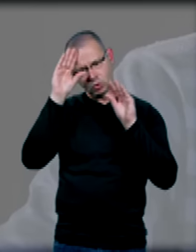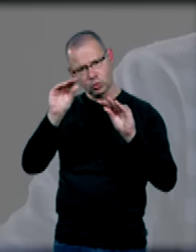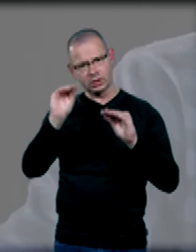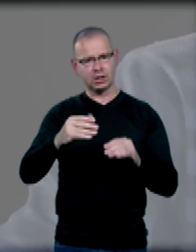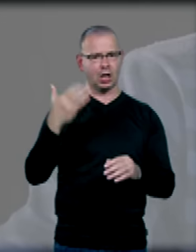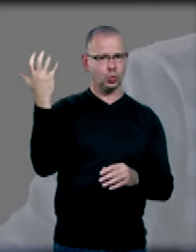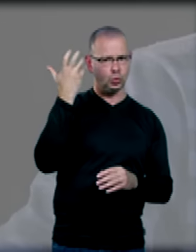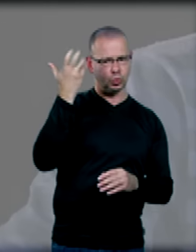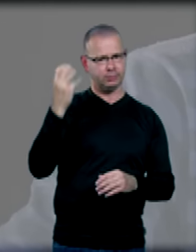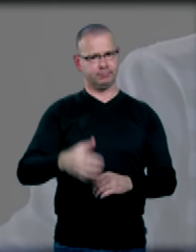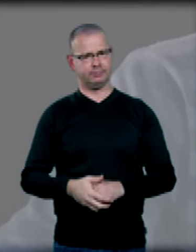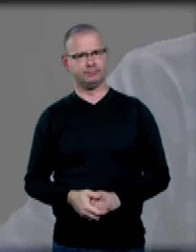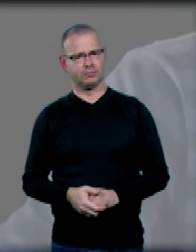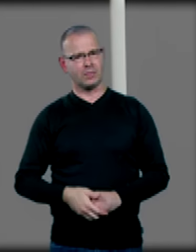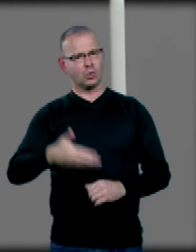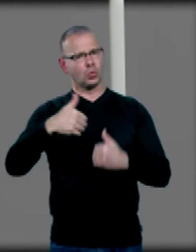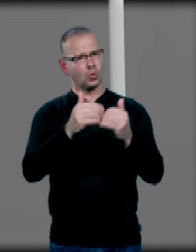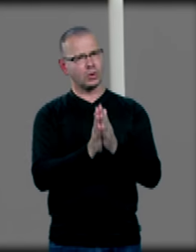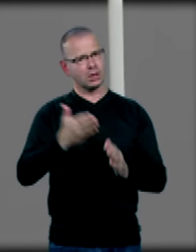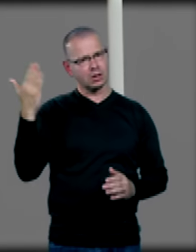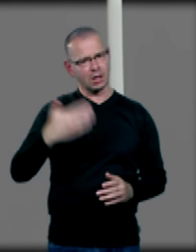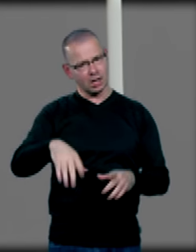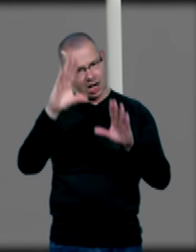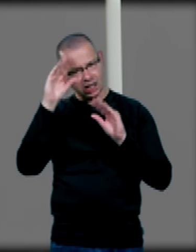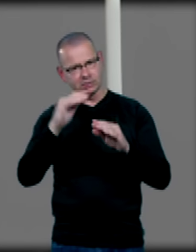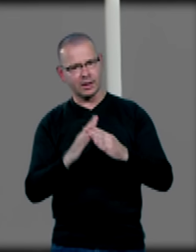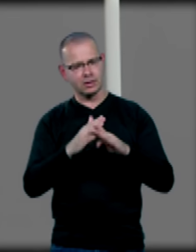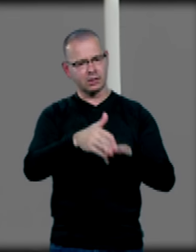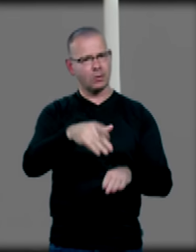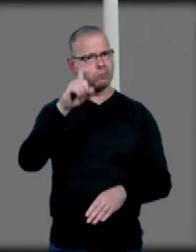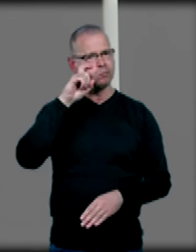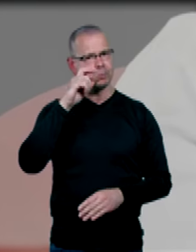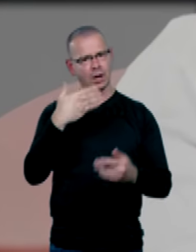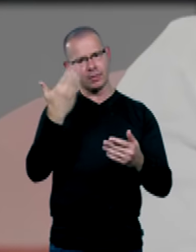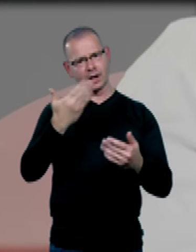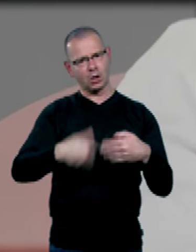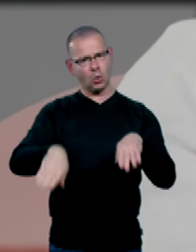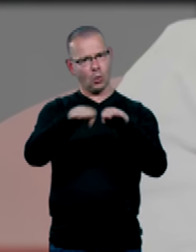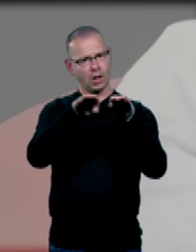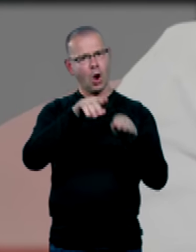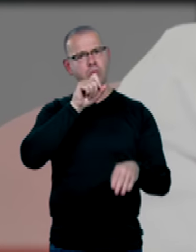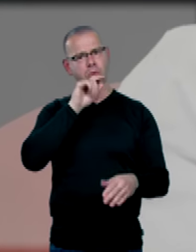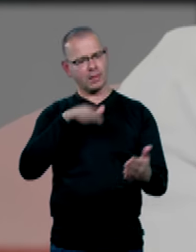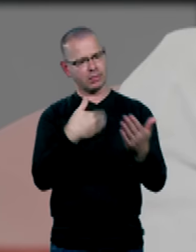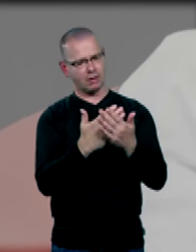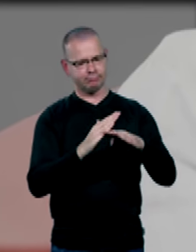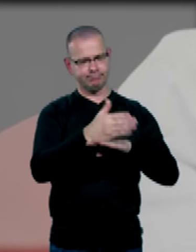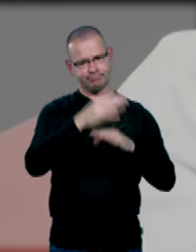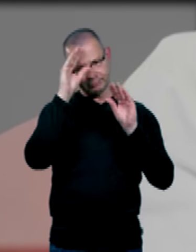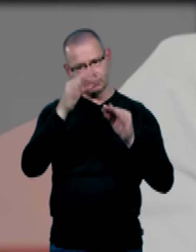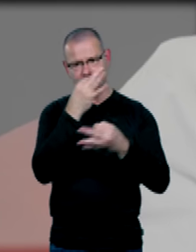de oportunidades de acesso e êxito escolar. As pessoas idosas têm o direito à segurança económica e às